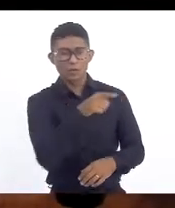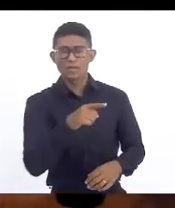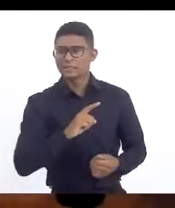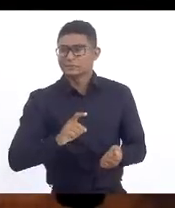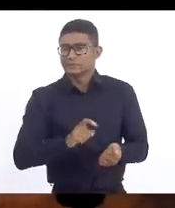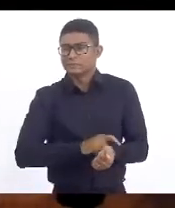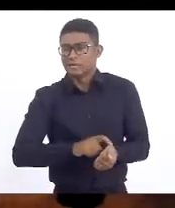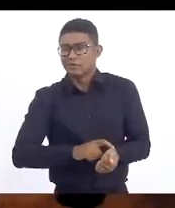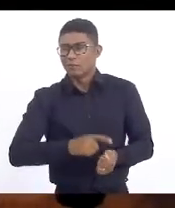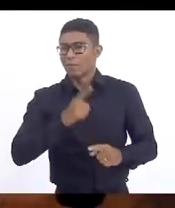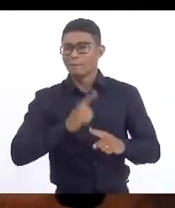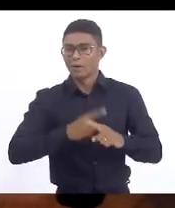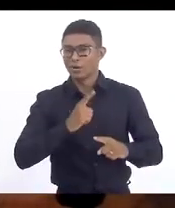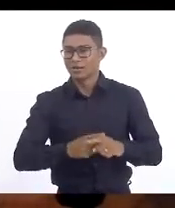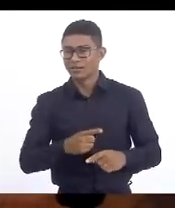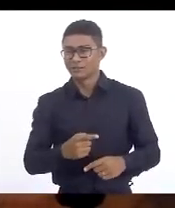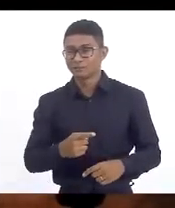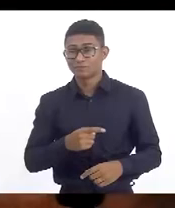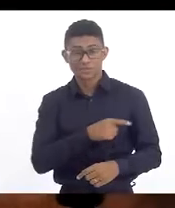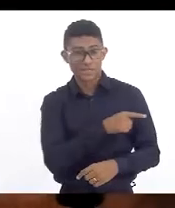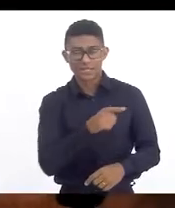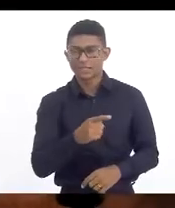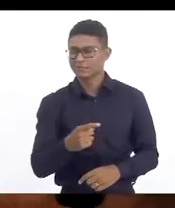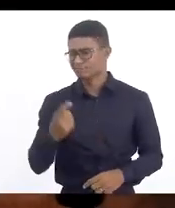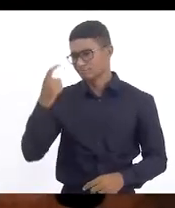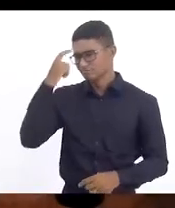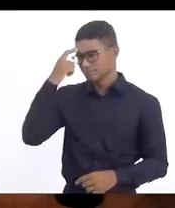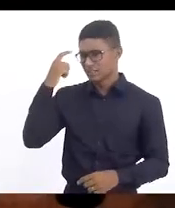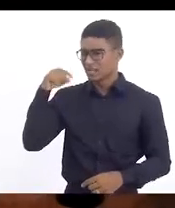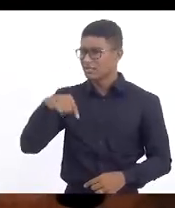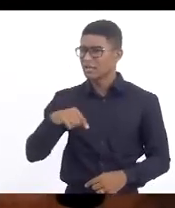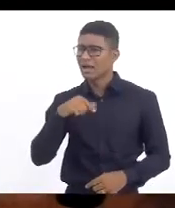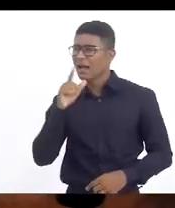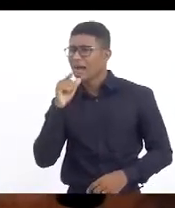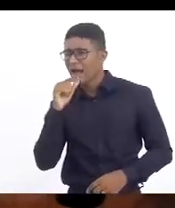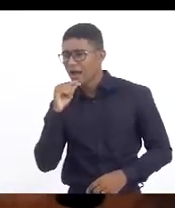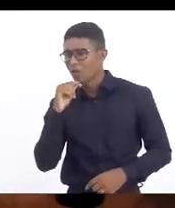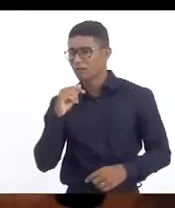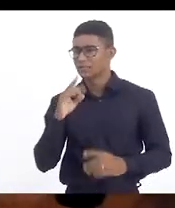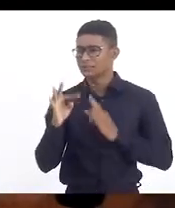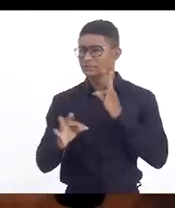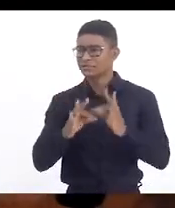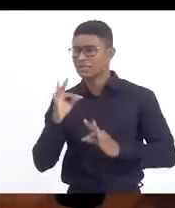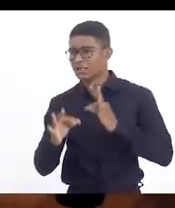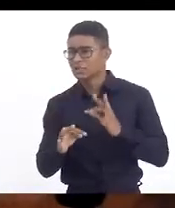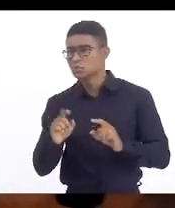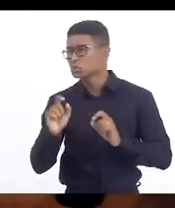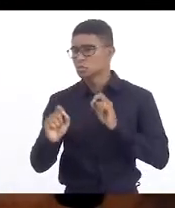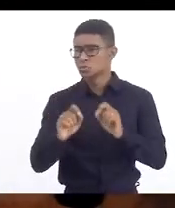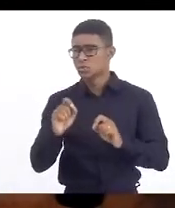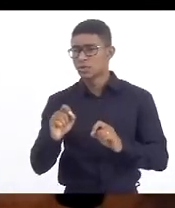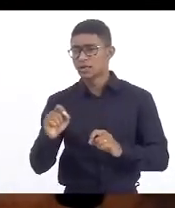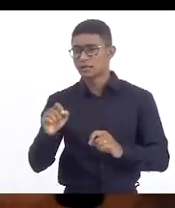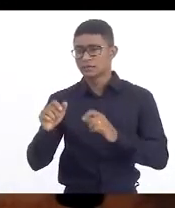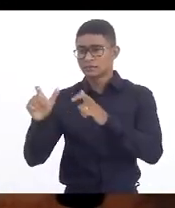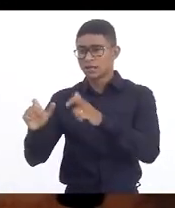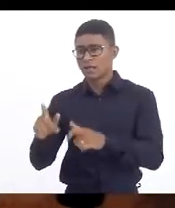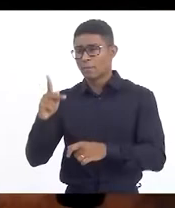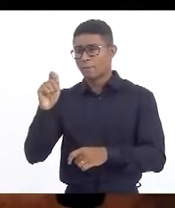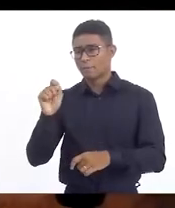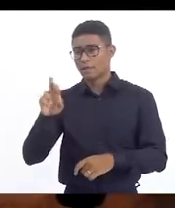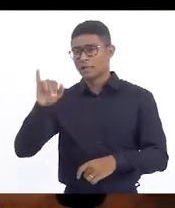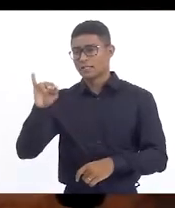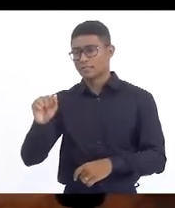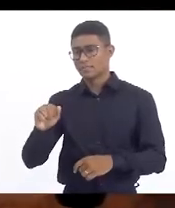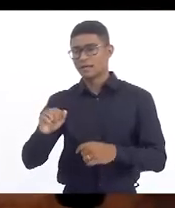SEDAI fornece água de reuso para a população. Exatamente isso, porque ela trata esgoto. Esgoto que vem do Paraíba do Sul, esgoto que vem de Queimados, de